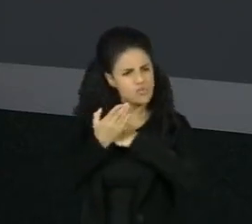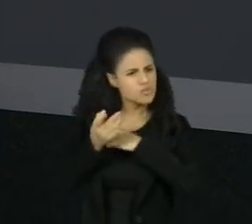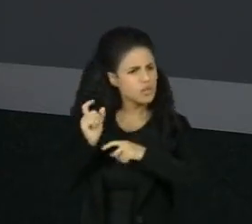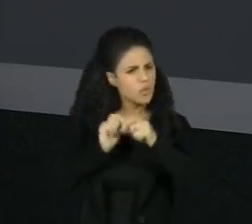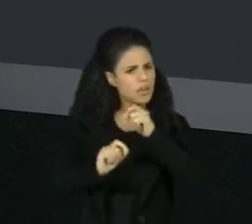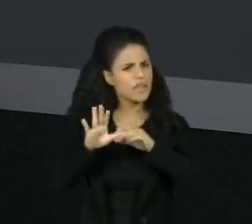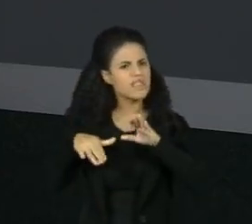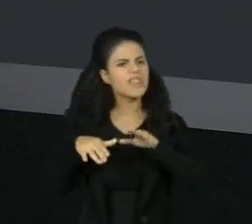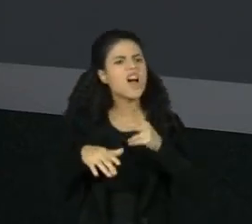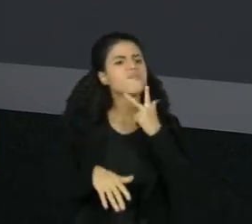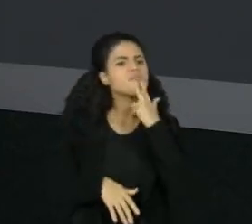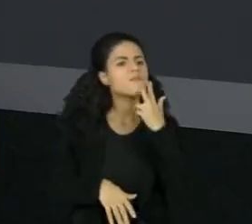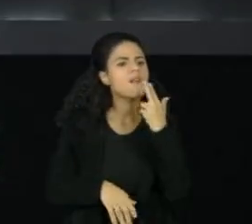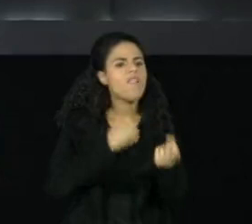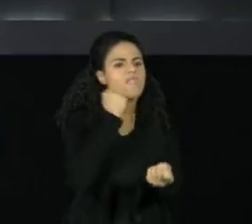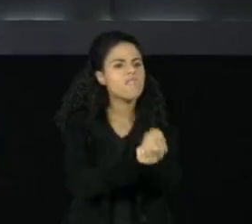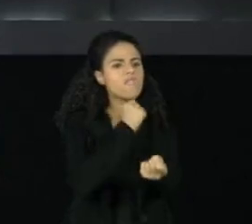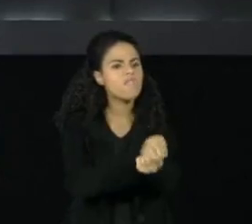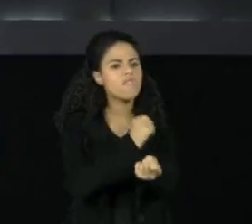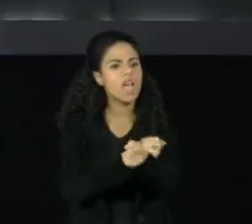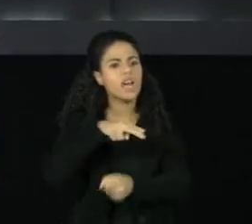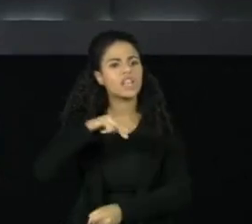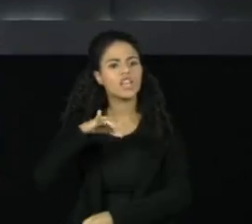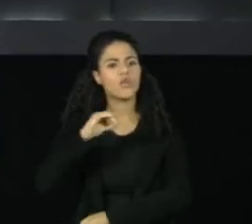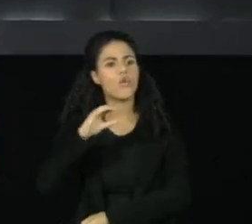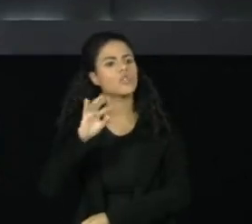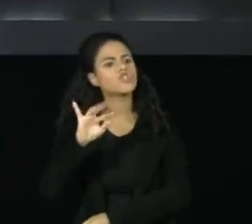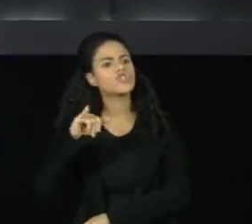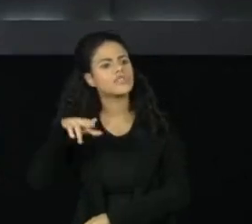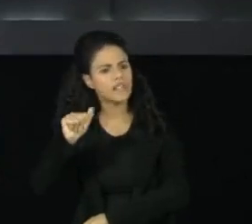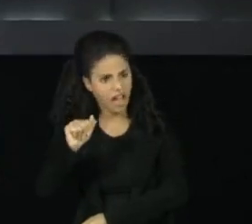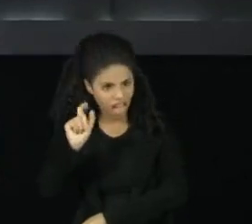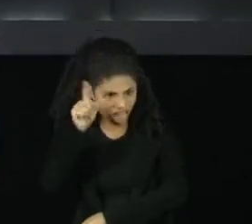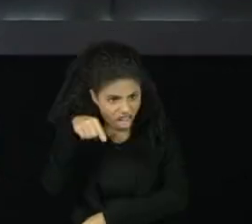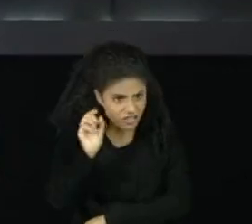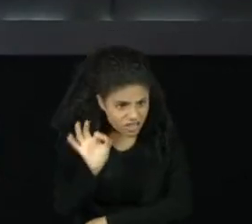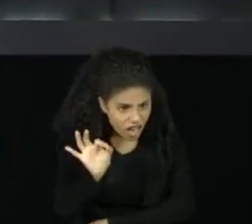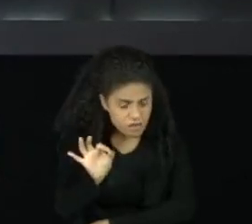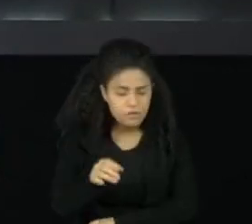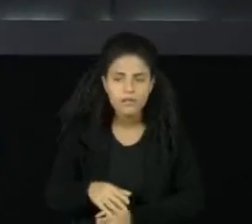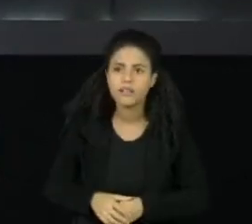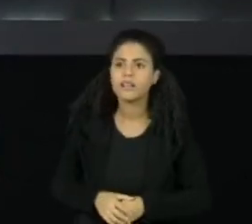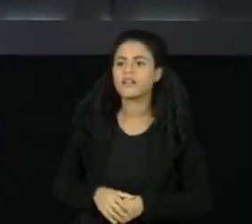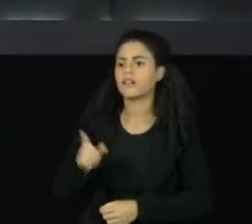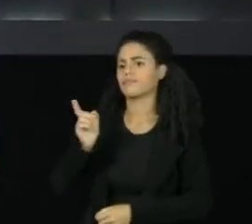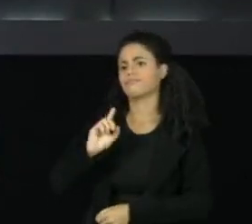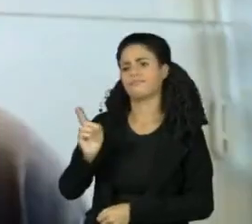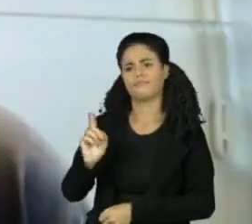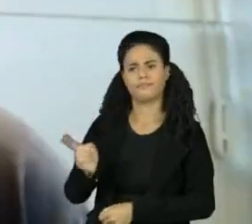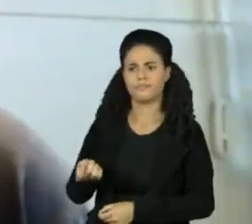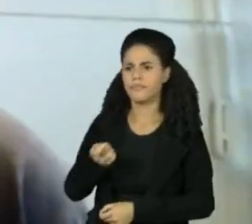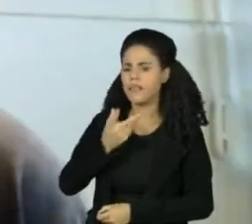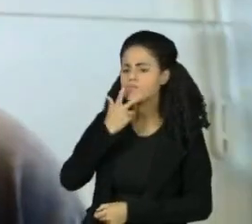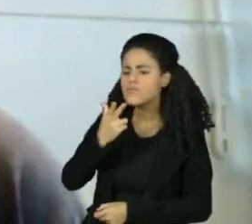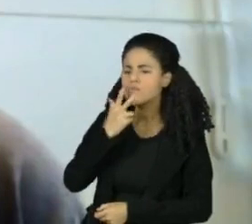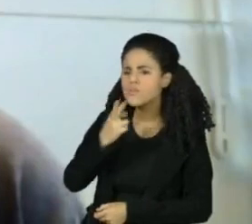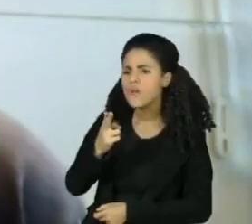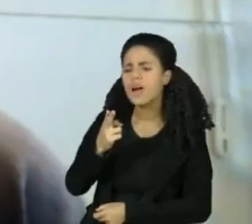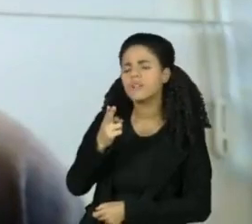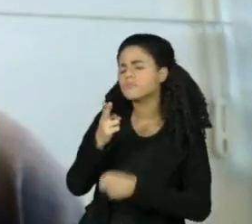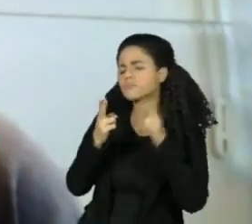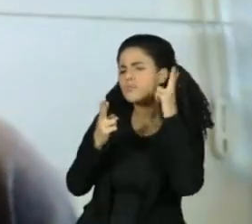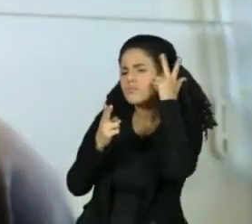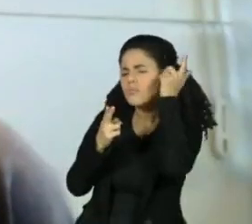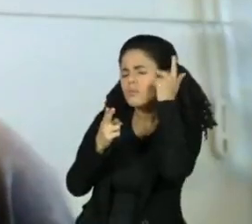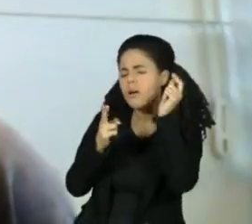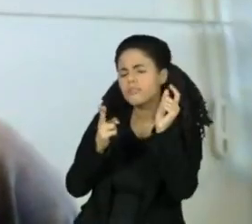abandonar o vício da nicotina? Sim, esse é um argumento de indústria do tabaco, não é? Do tabaco e da nicotina. Esse é o argumento de